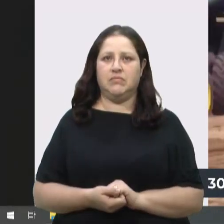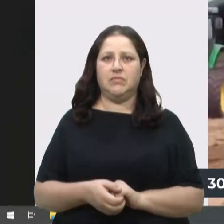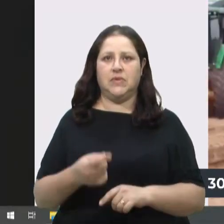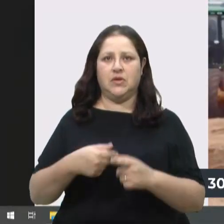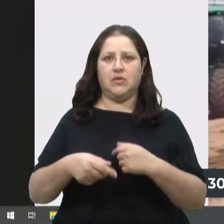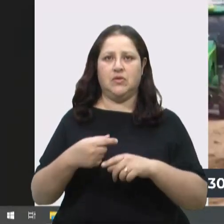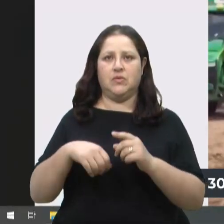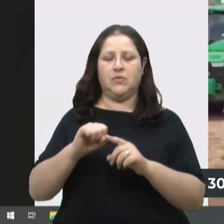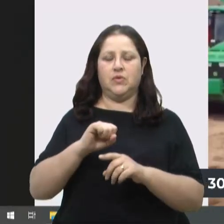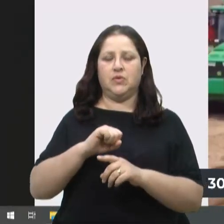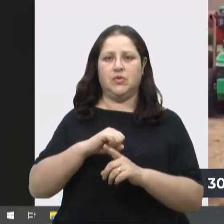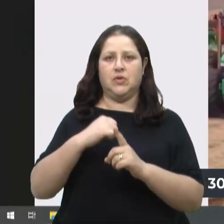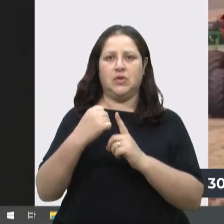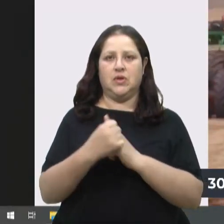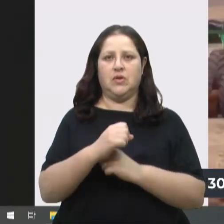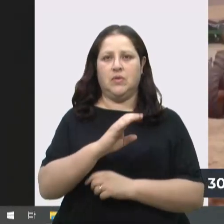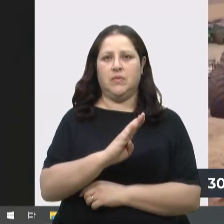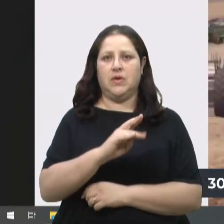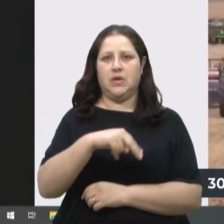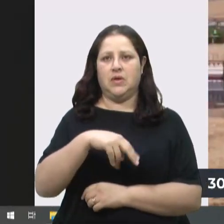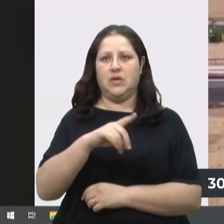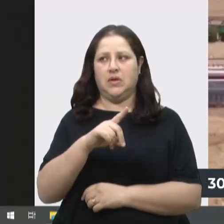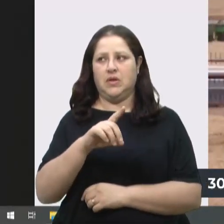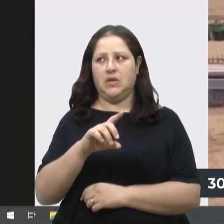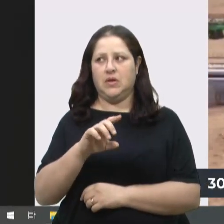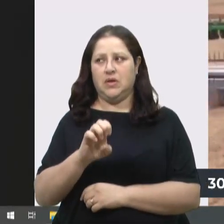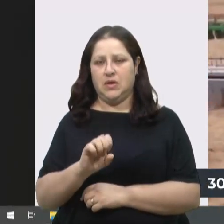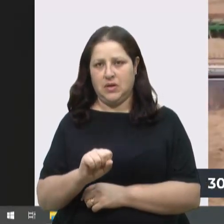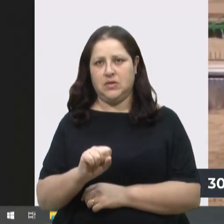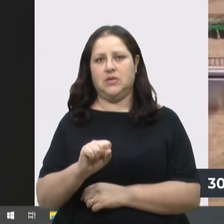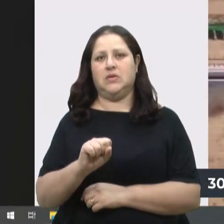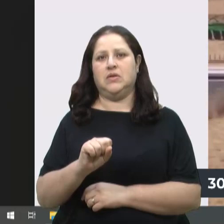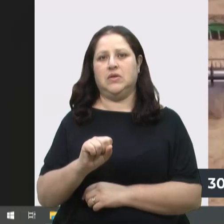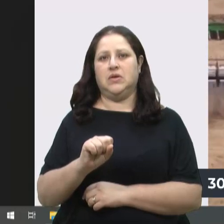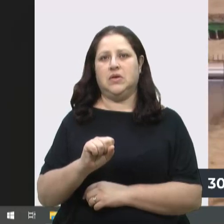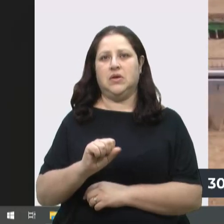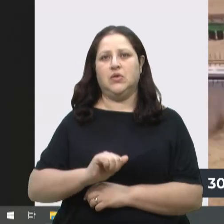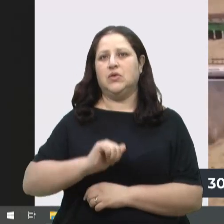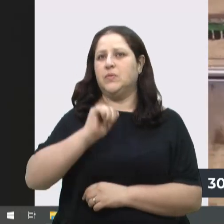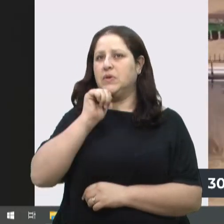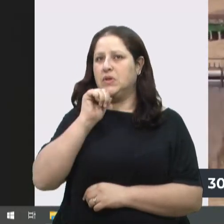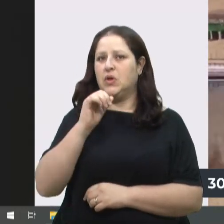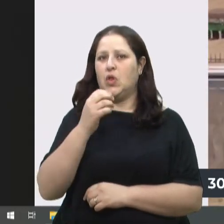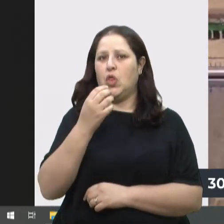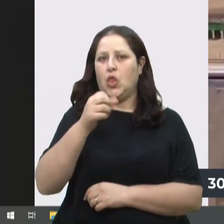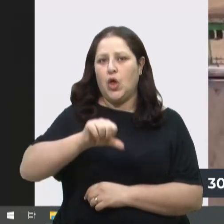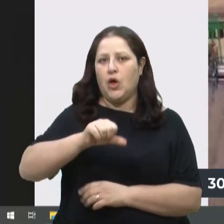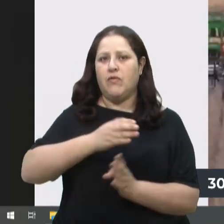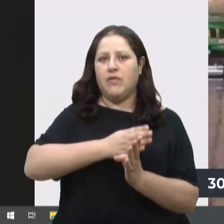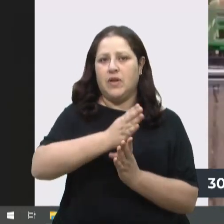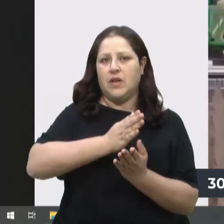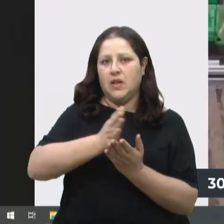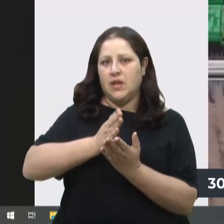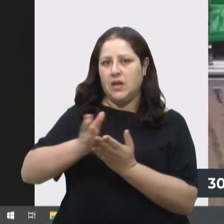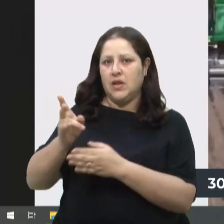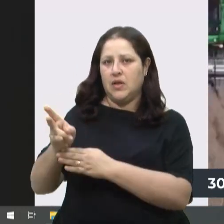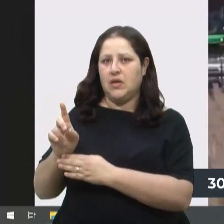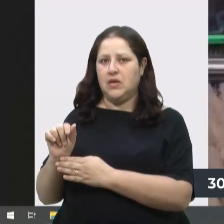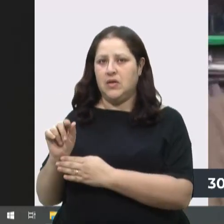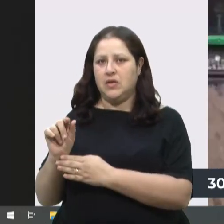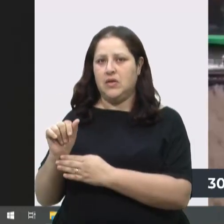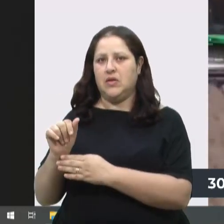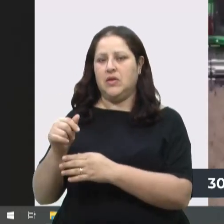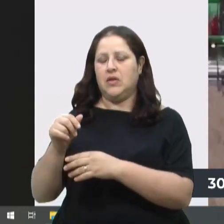Econômico e Social, o BNDES, suspendeu 9 linhas de financiamento do agronegócio. São programas voltados à